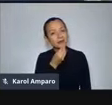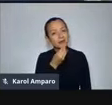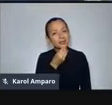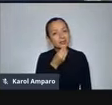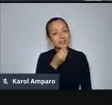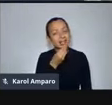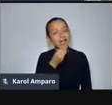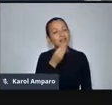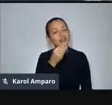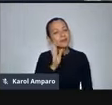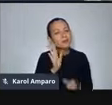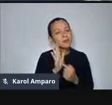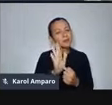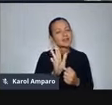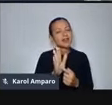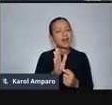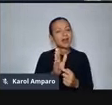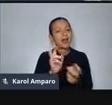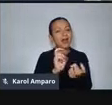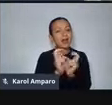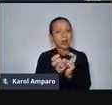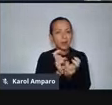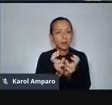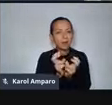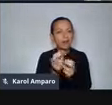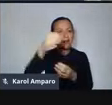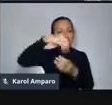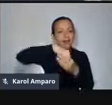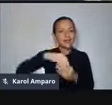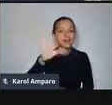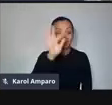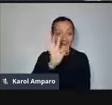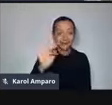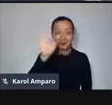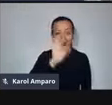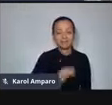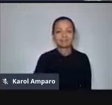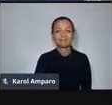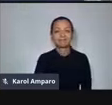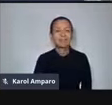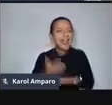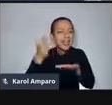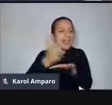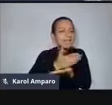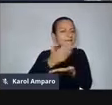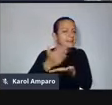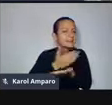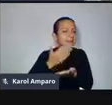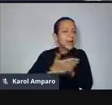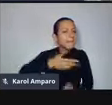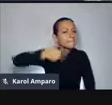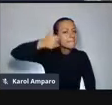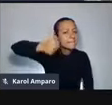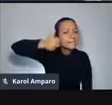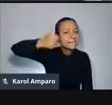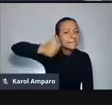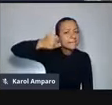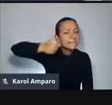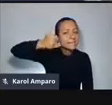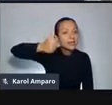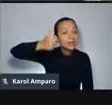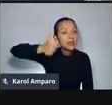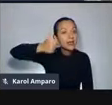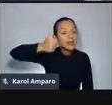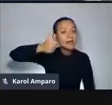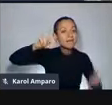Vida para dentro do academicismo, né? Essa revista aqui foi a primeira revista de capoeira,